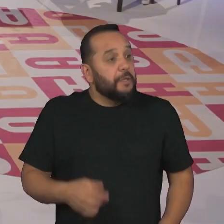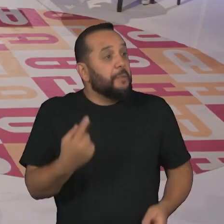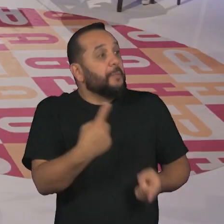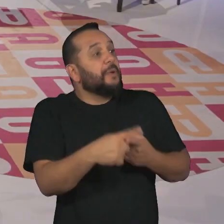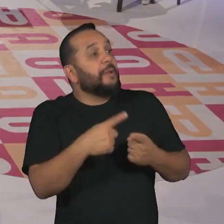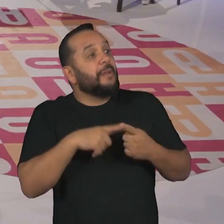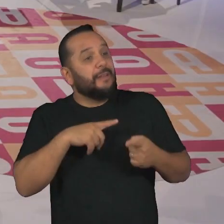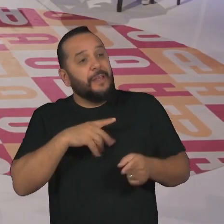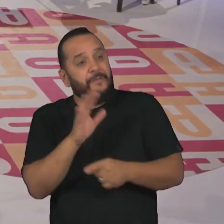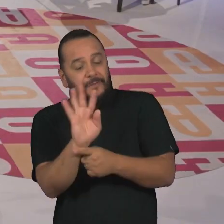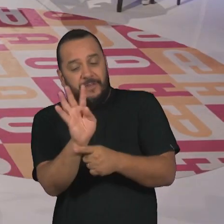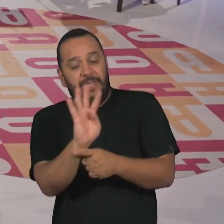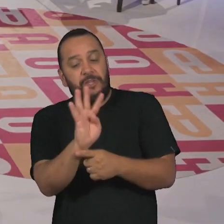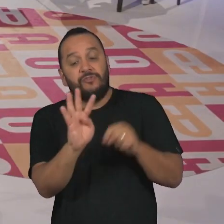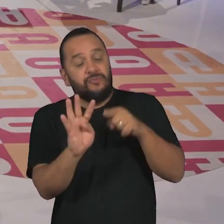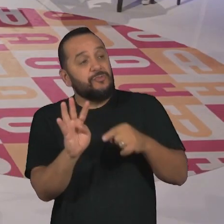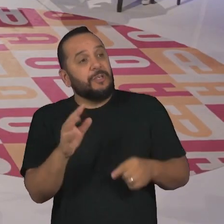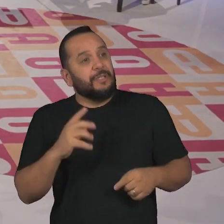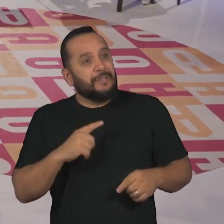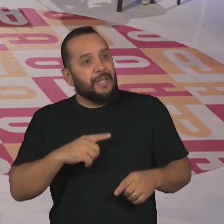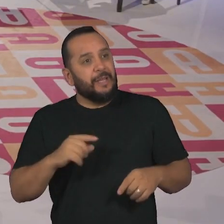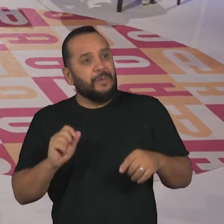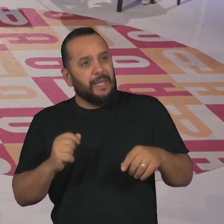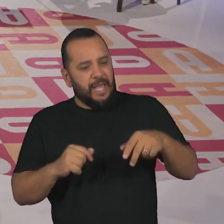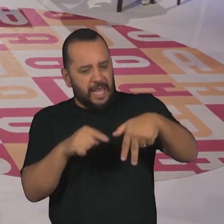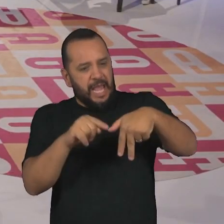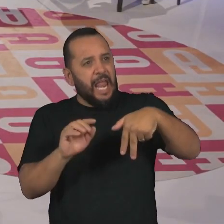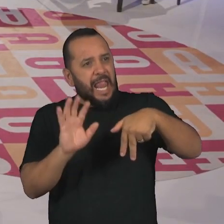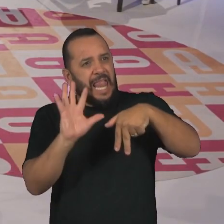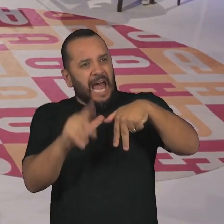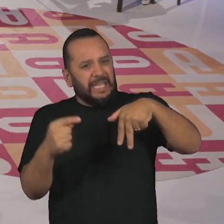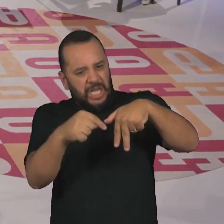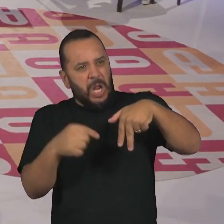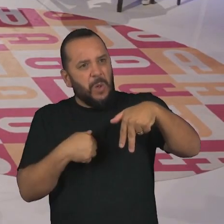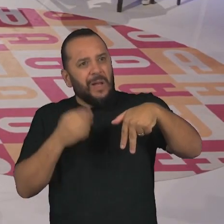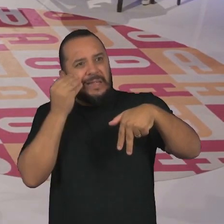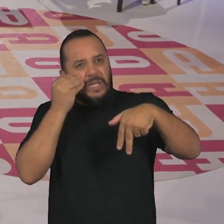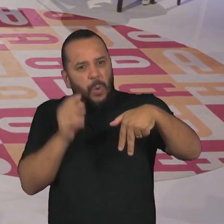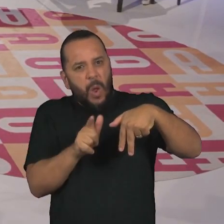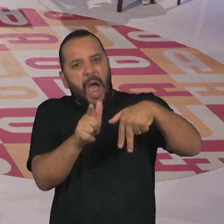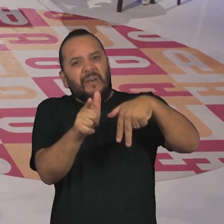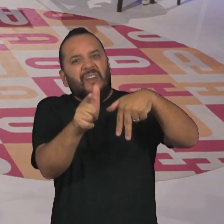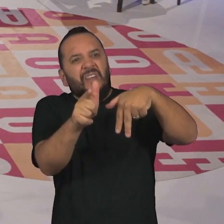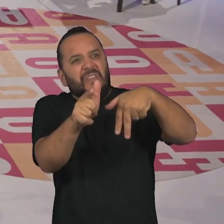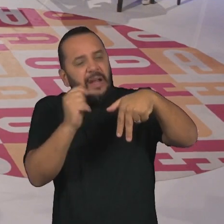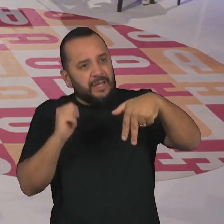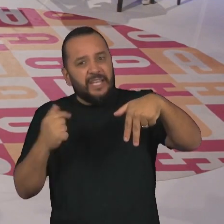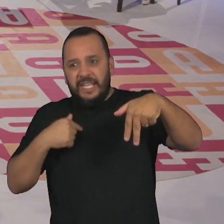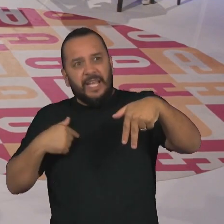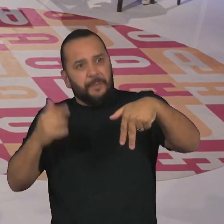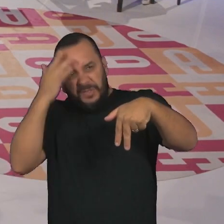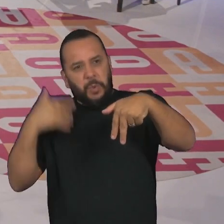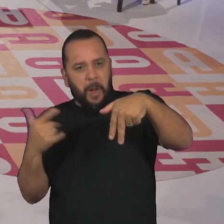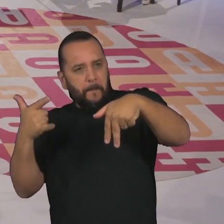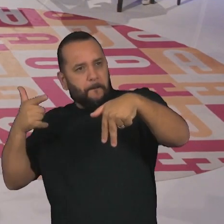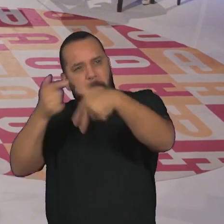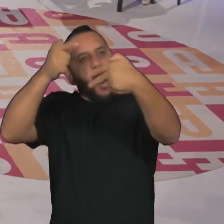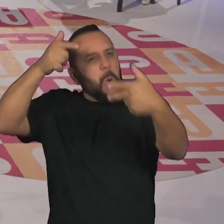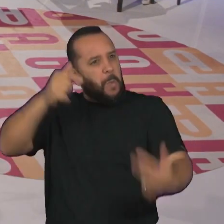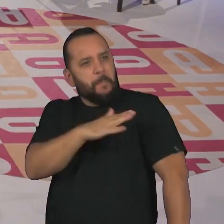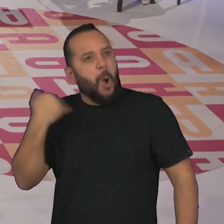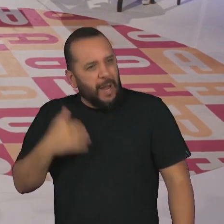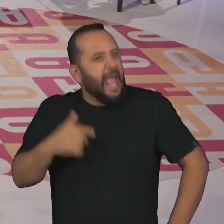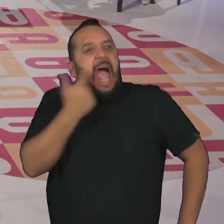uns vídeos de bandido que tentavam assaltar, e aí eles se dão mal, e